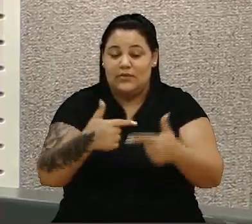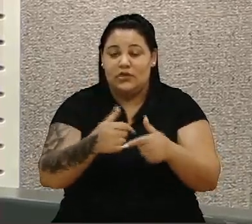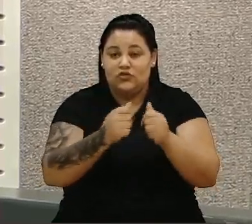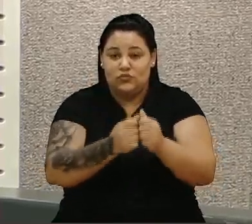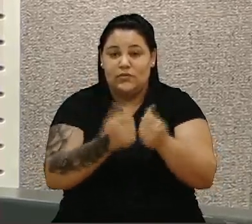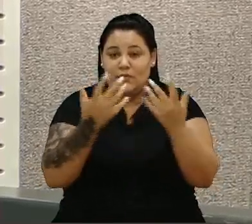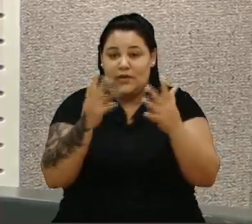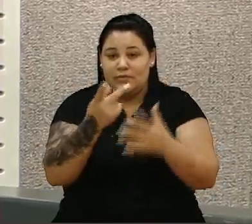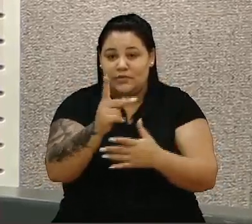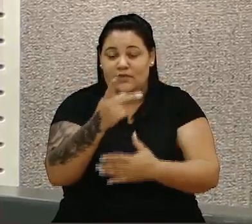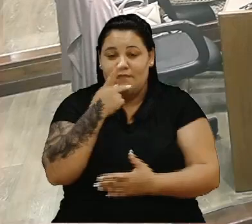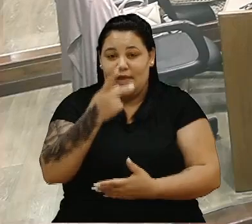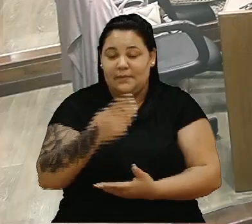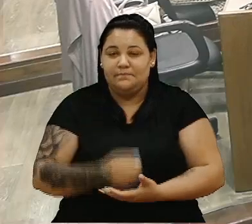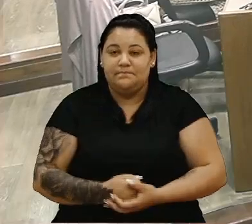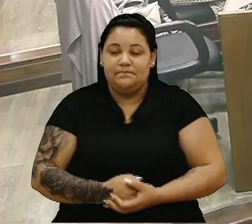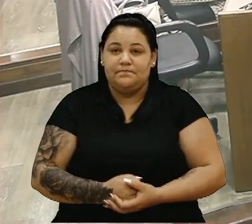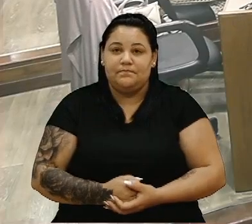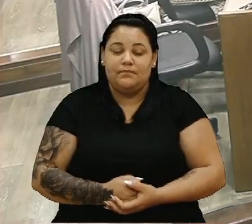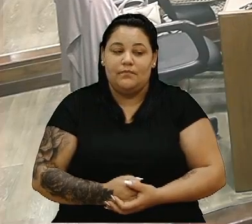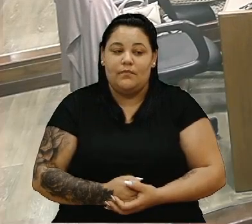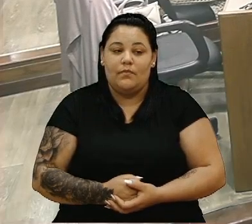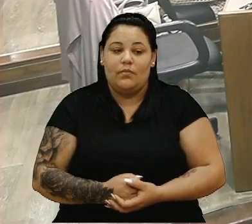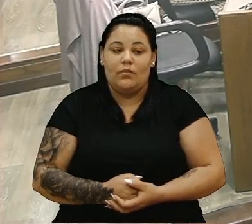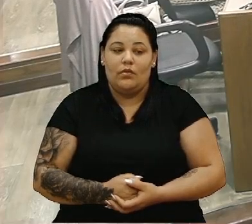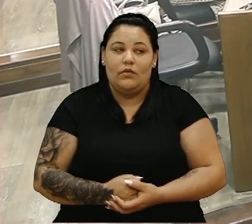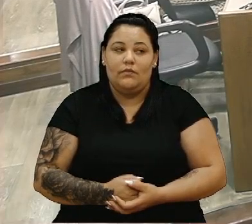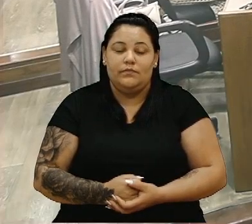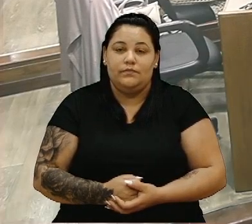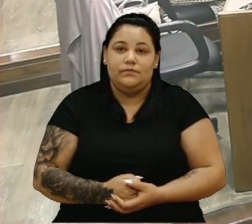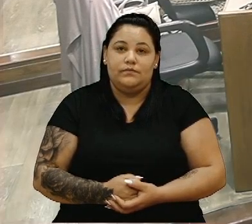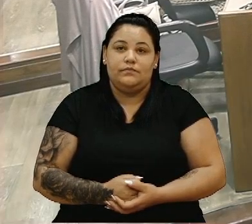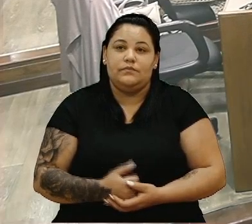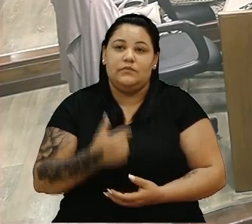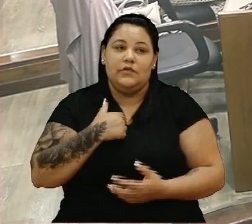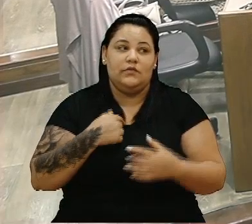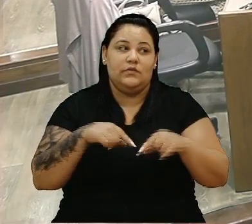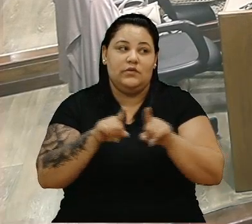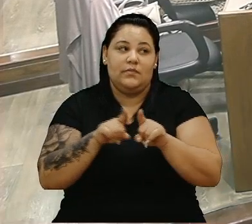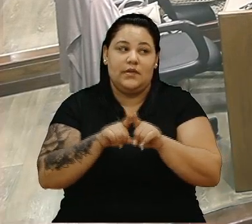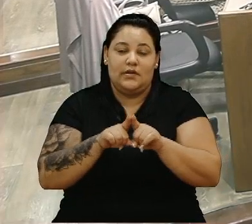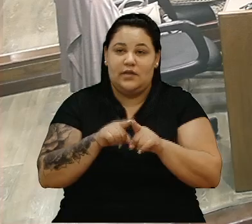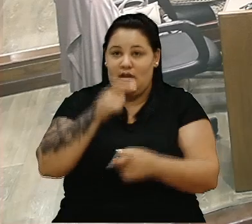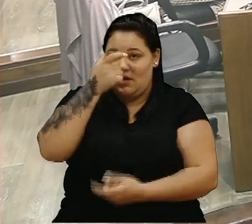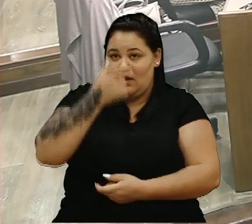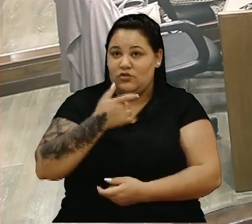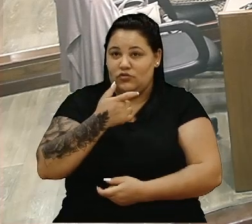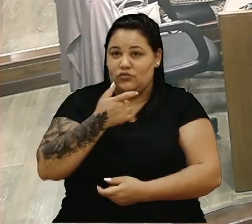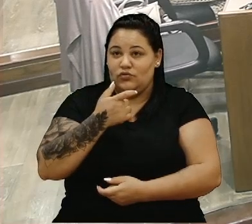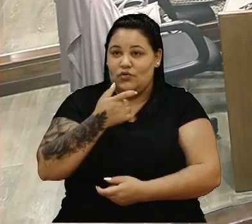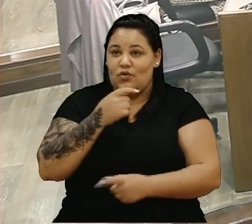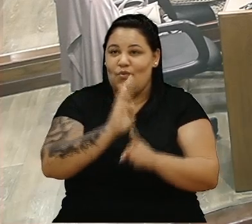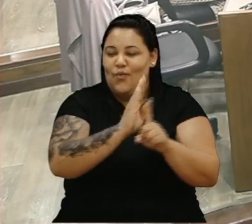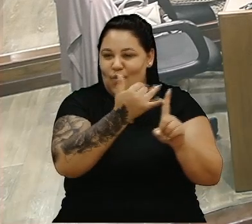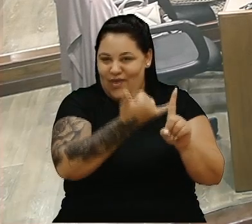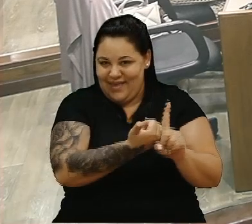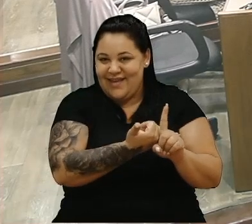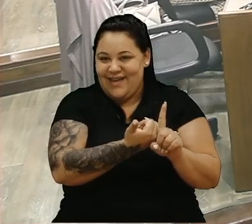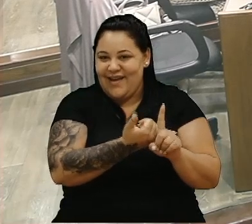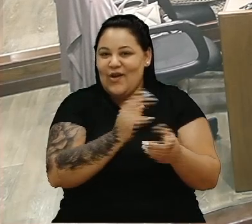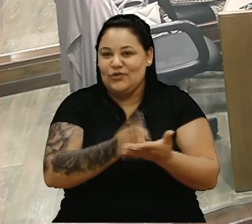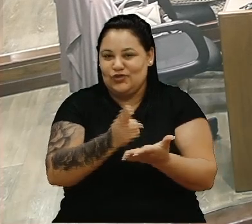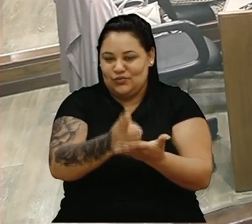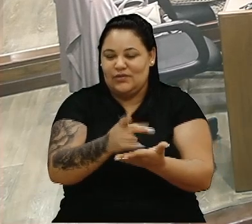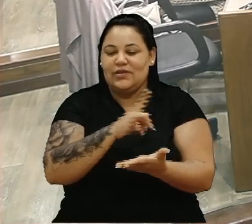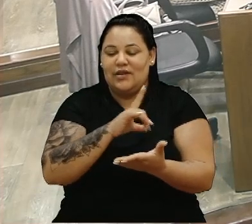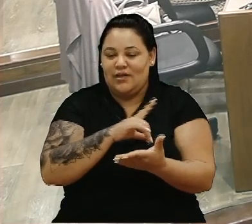nessa oportunidade. Obrigada, vereador Caleb. Também acho que o bullying continua. Tinha outro nome, mas continua. Tem